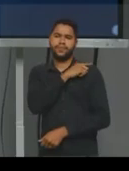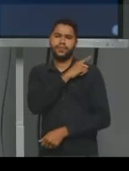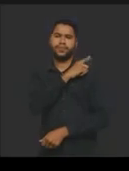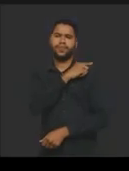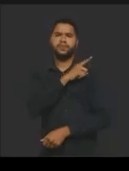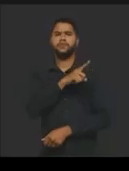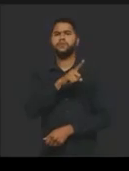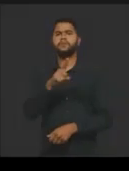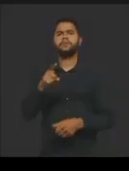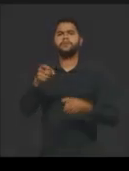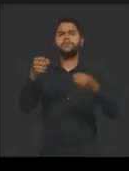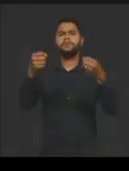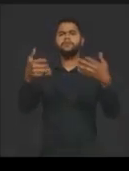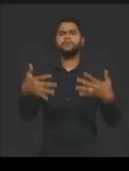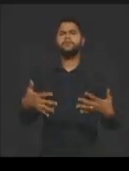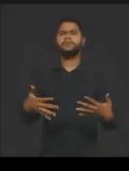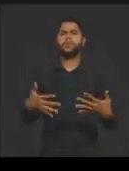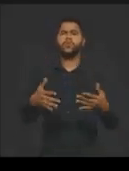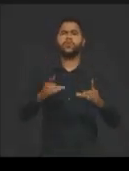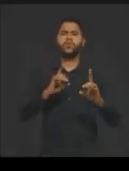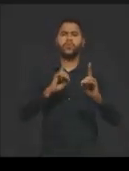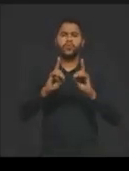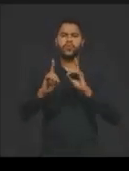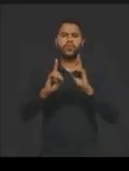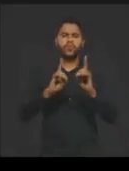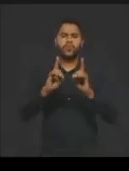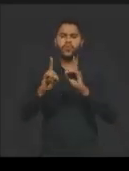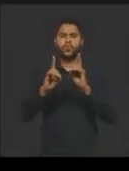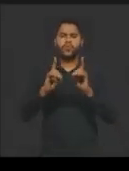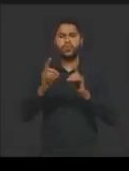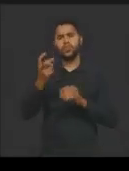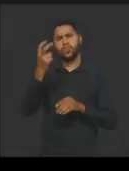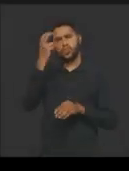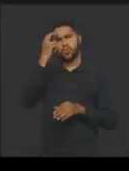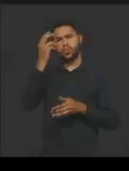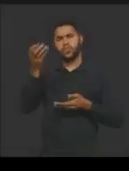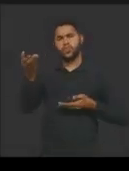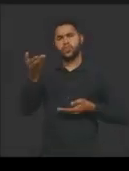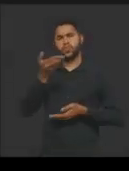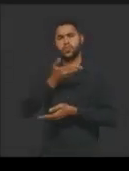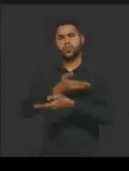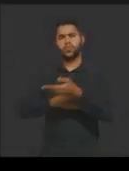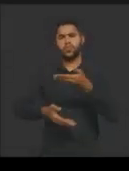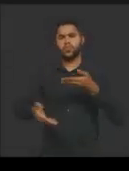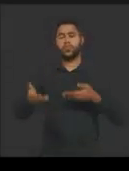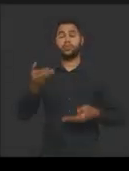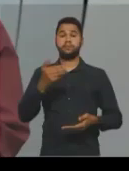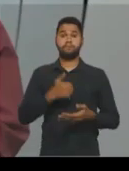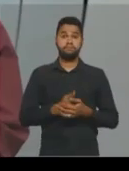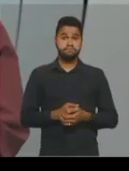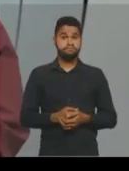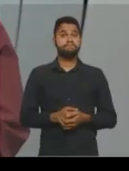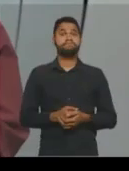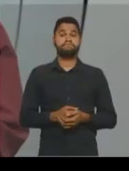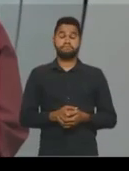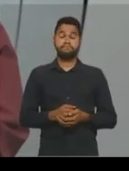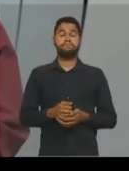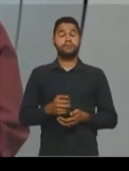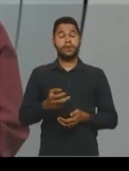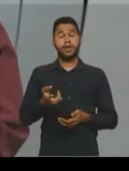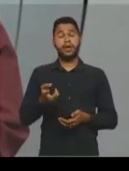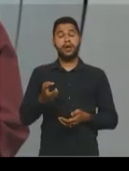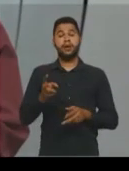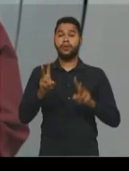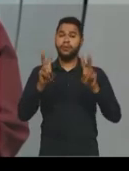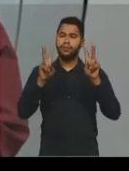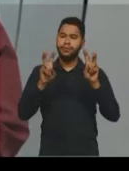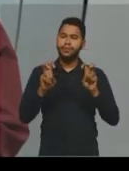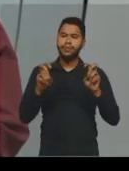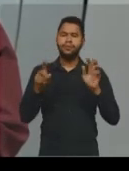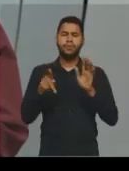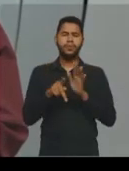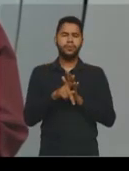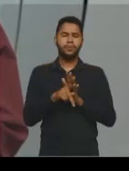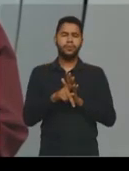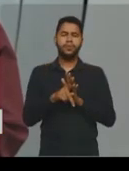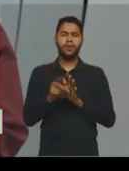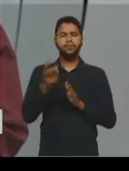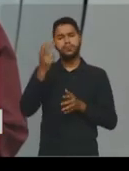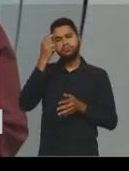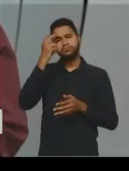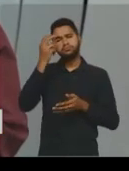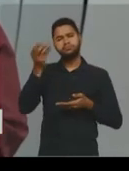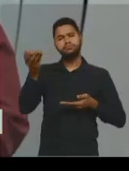você poderia dizer do diálogo intercultural, professor Fernando? É um tema também ligado ao letramento crítico, diálogo intercultural.